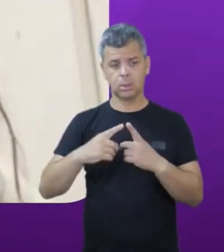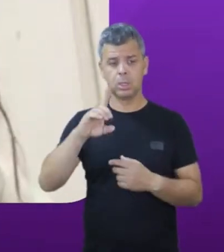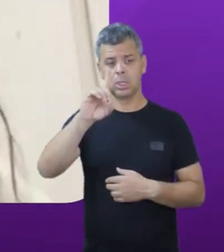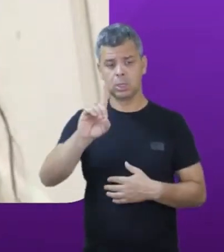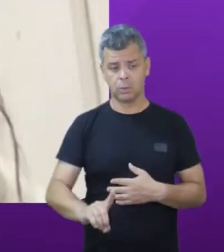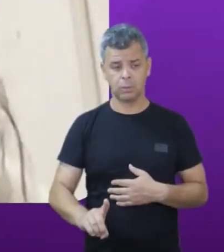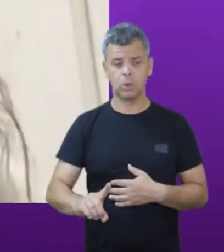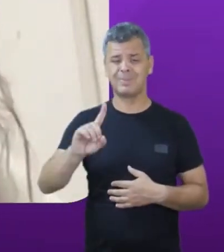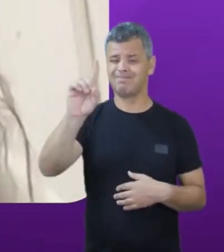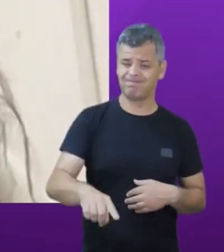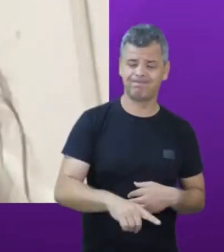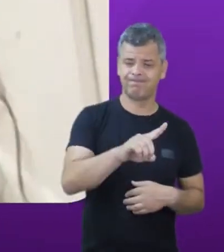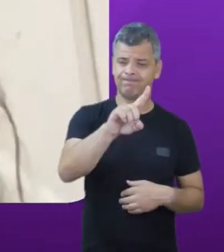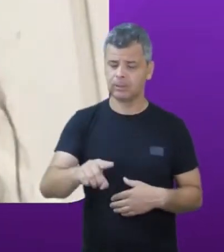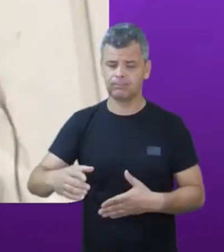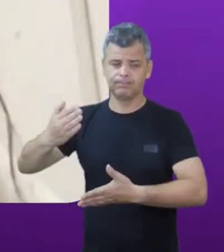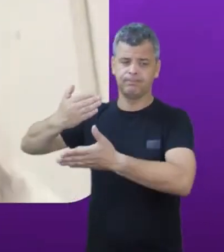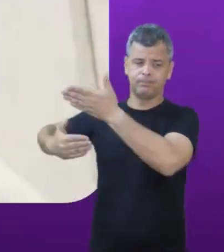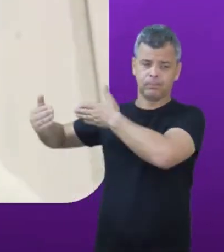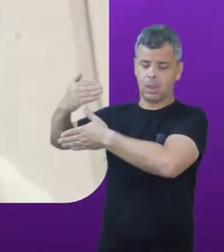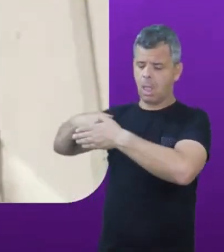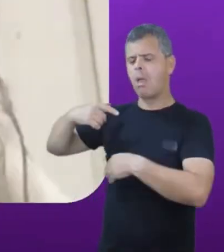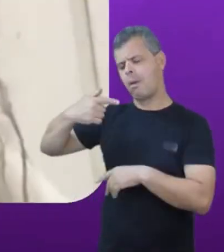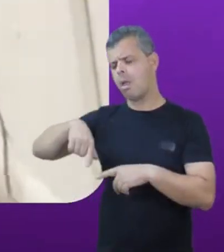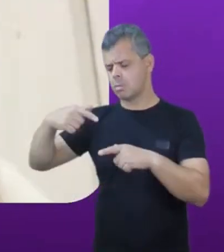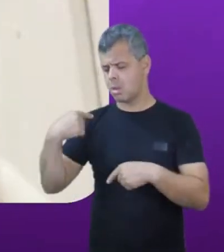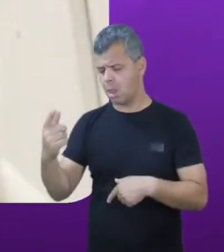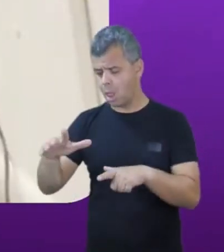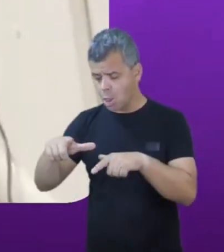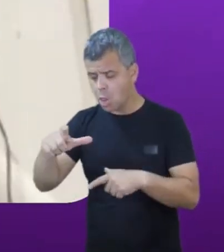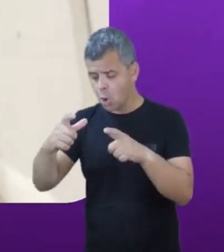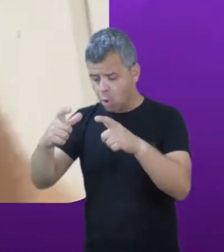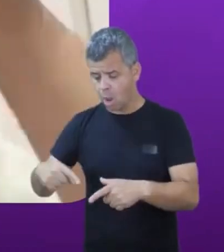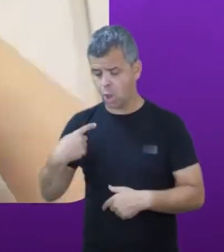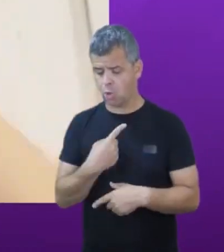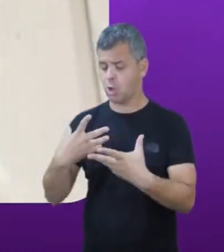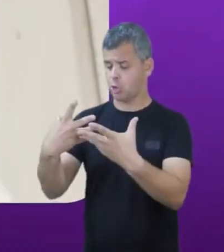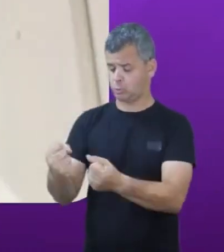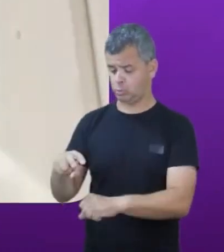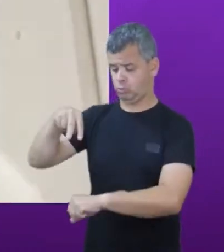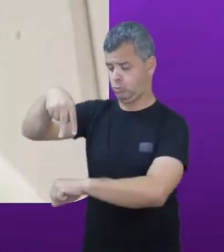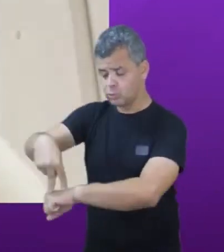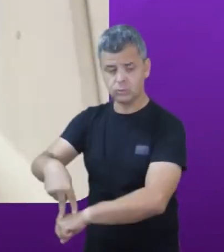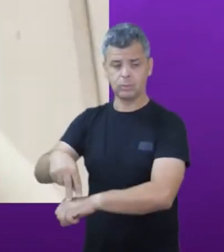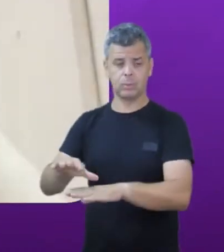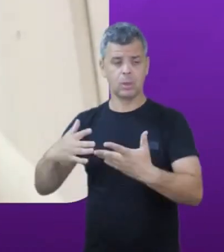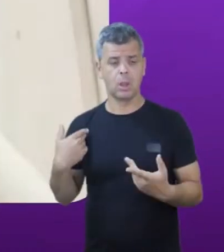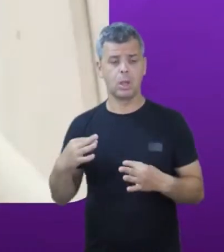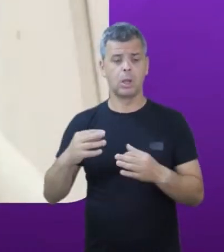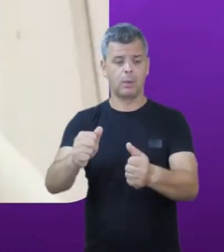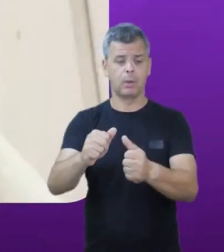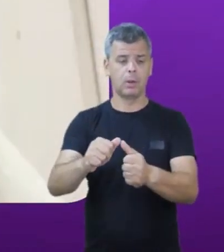foi negado durante muito tempo. Ele sempre foi nosso, esse espaço é nosso, a gente pode ocupá-lo e estamos ocupando com diversas